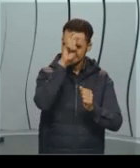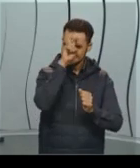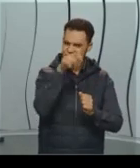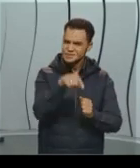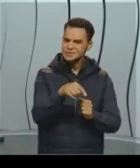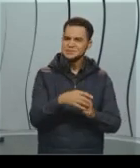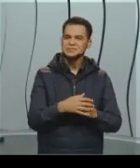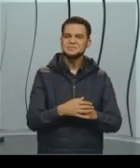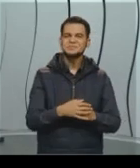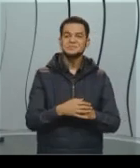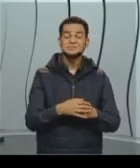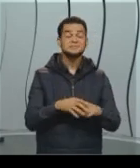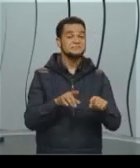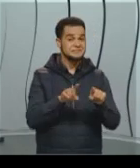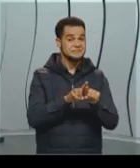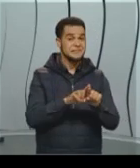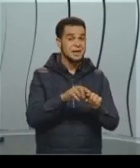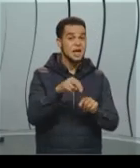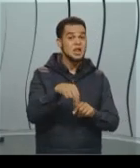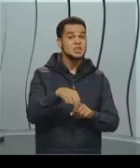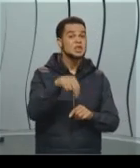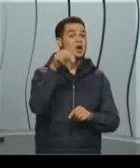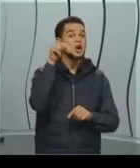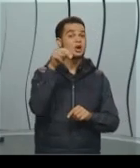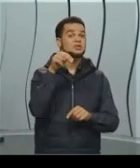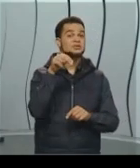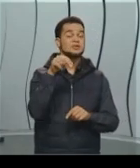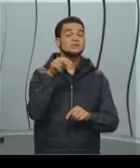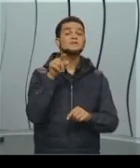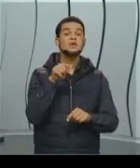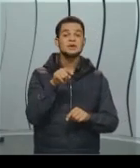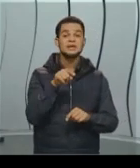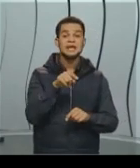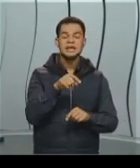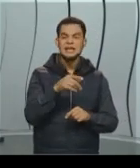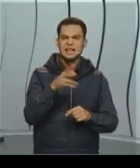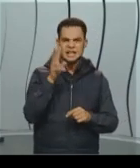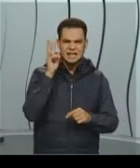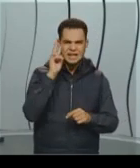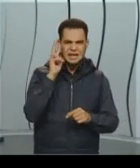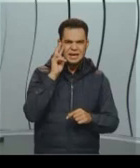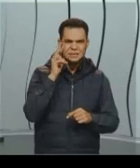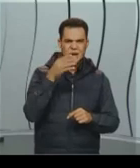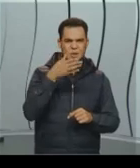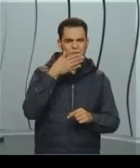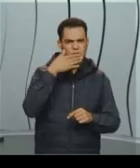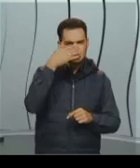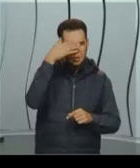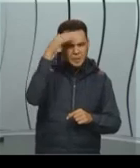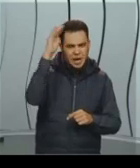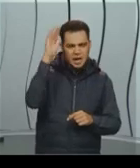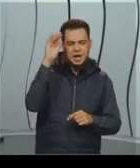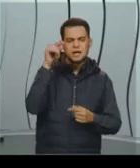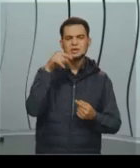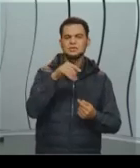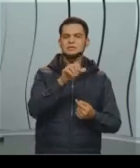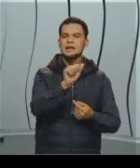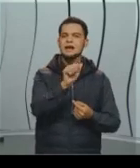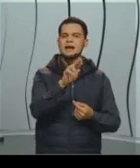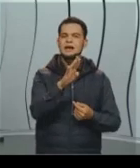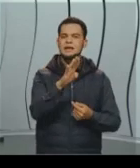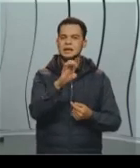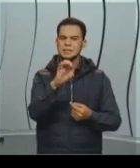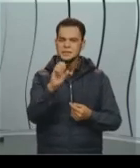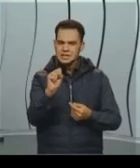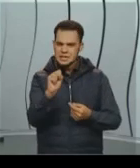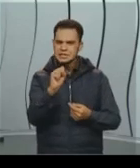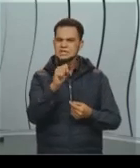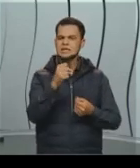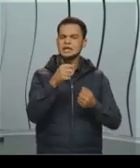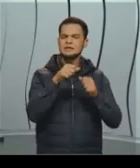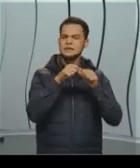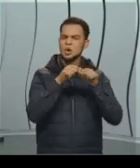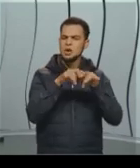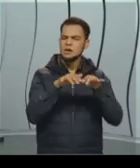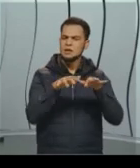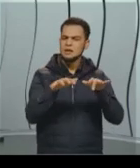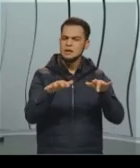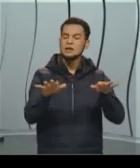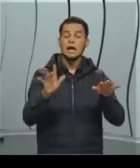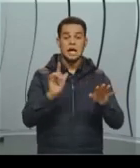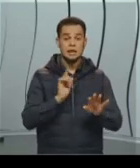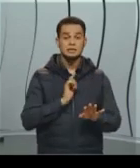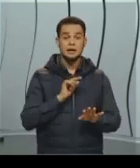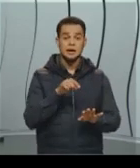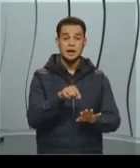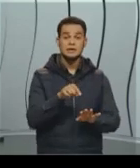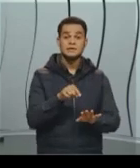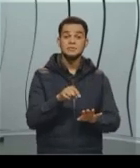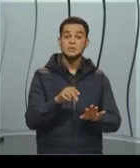norte ela foi muito marcada pela expansão dos árabes muçulmanos, então a gente tem, por meio das trocas comerciais, né, a gente tem uma relação muito